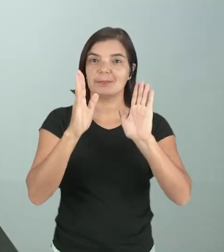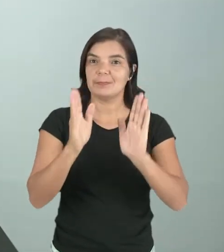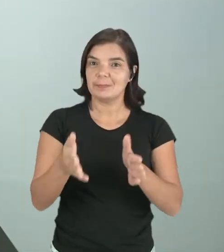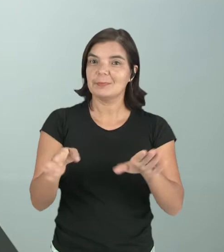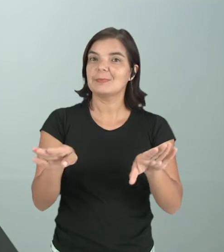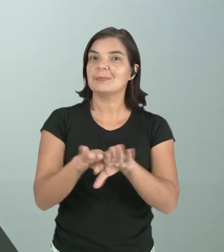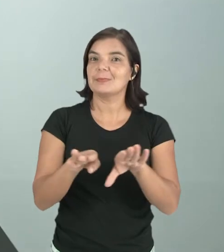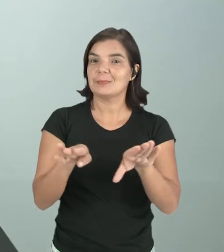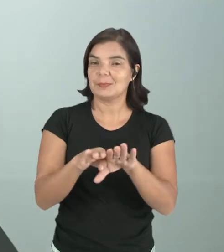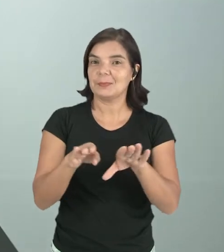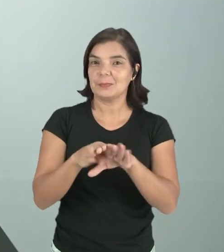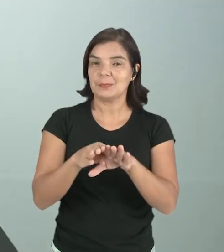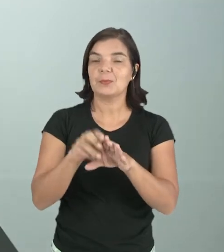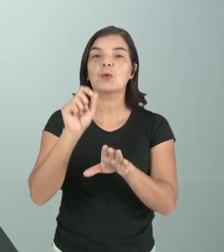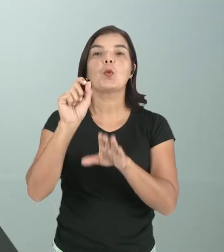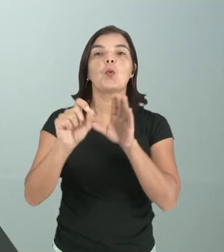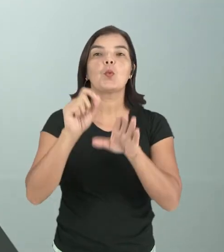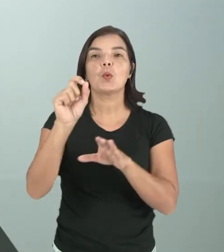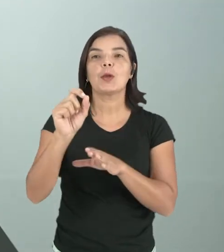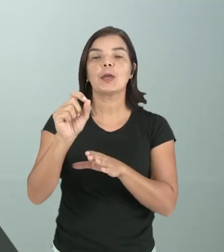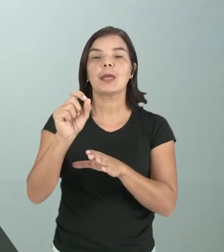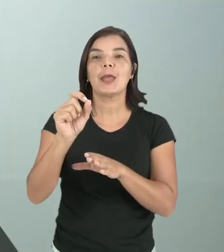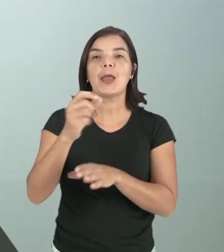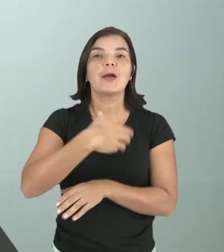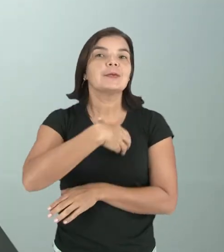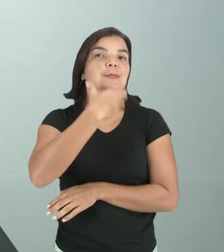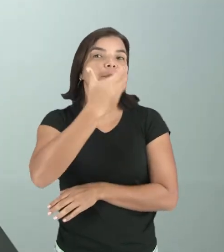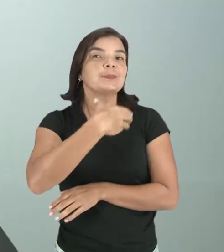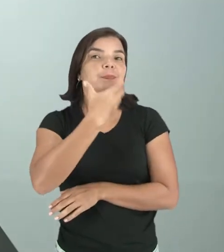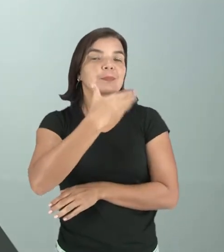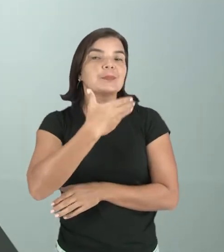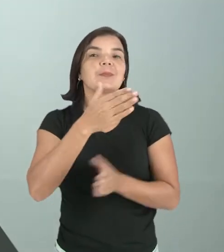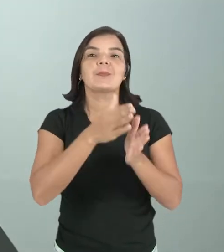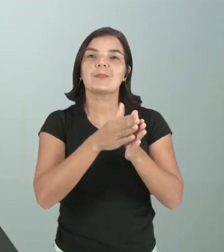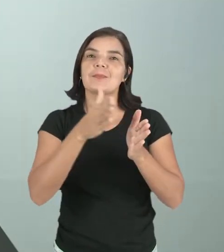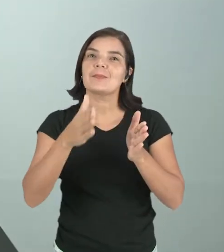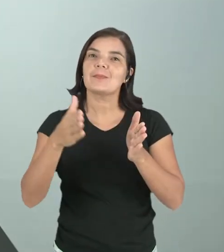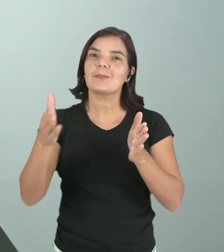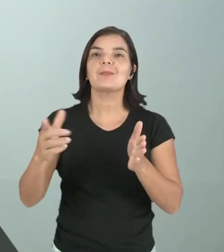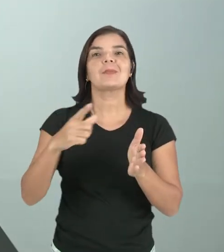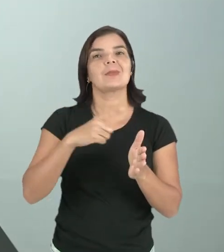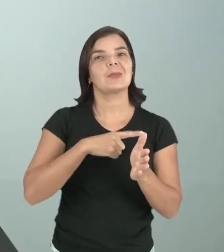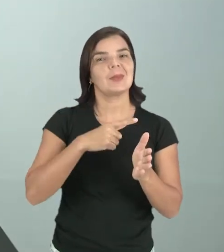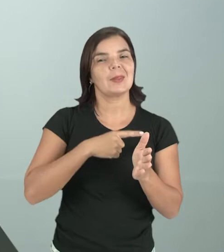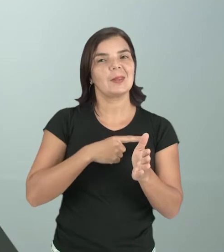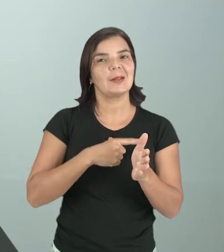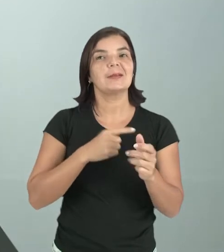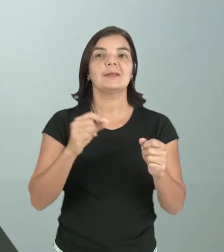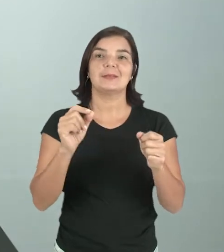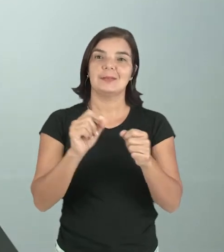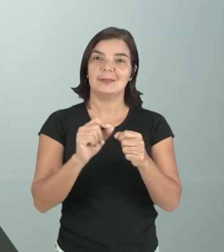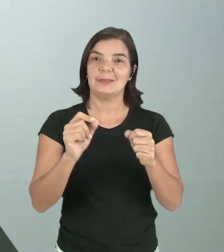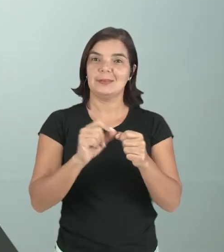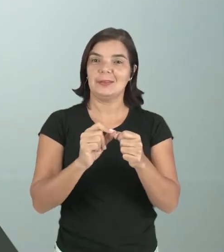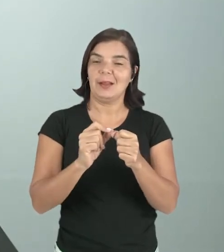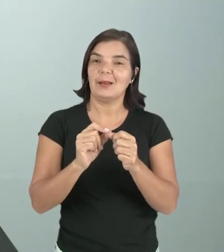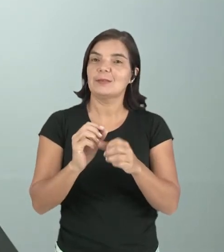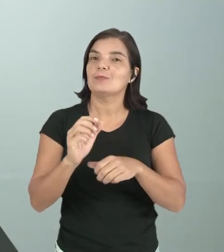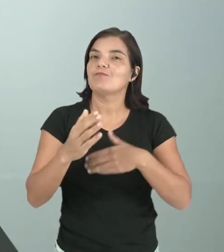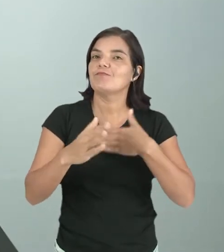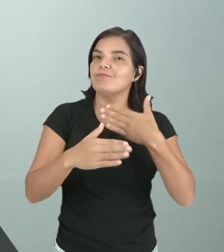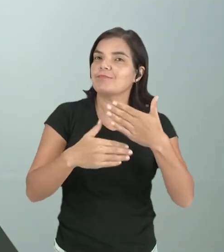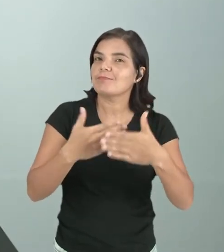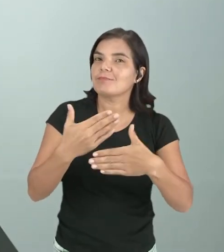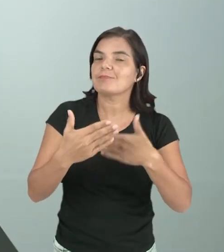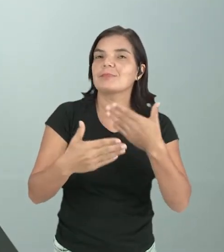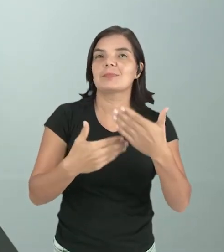nascerá frutos. E aí é nessa fase que ela está se reproduzindo. É